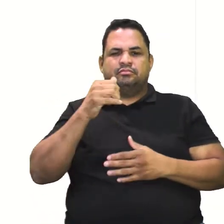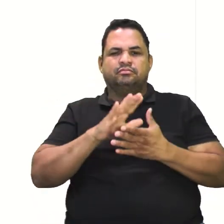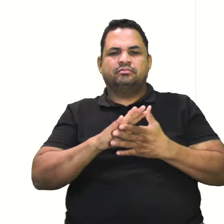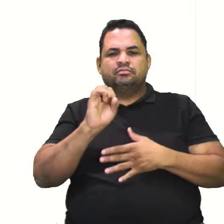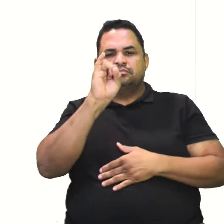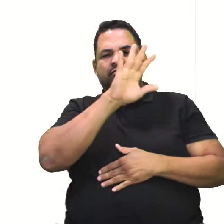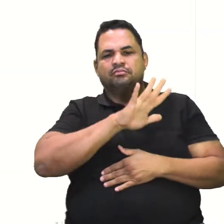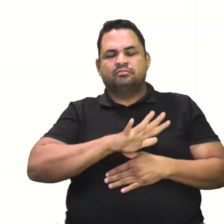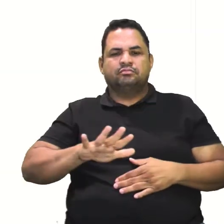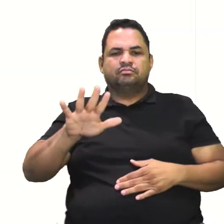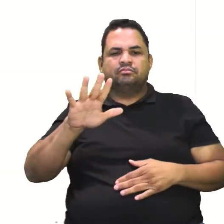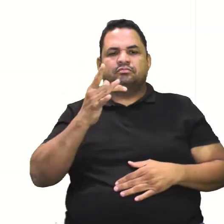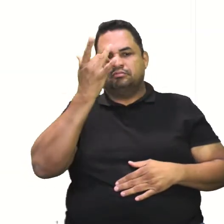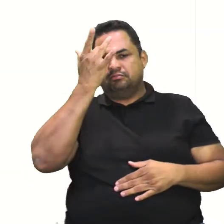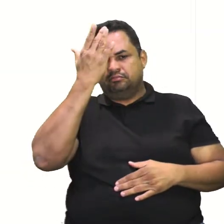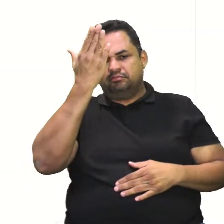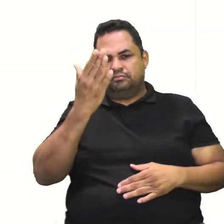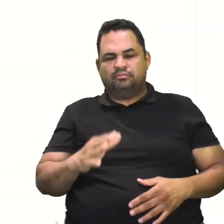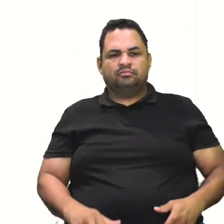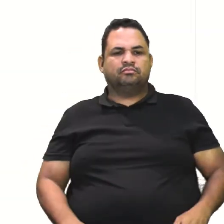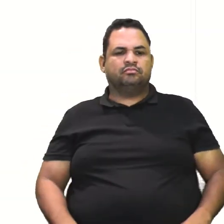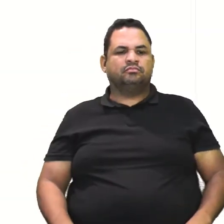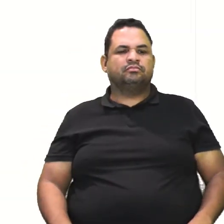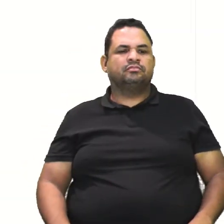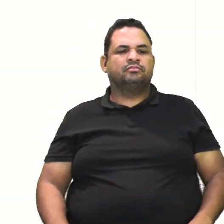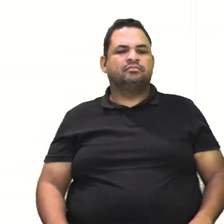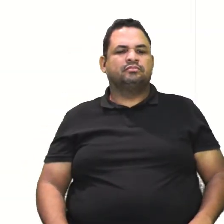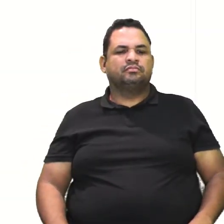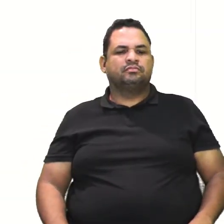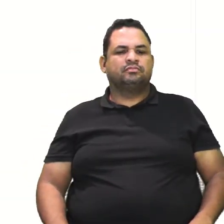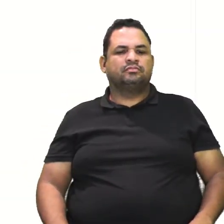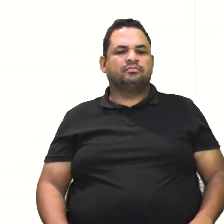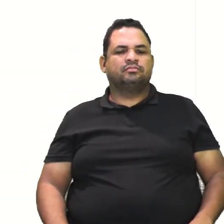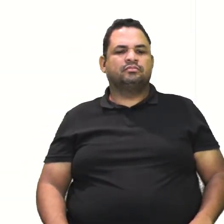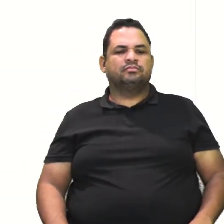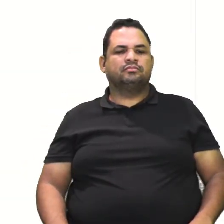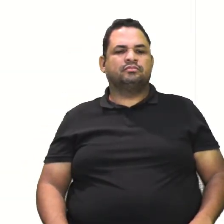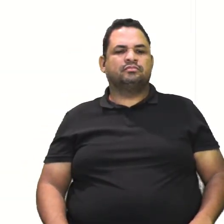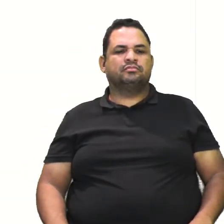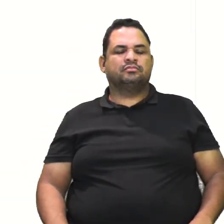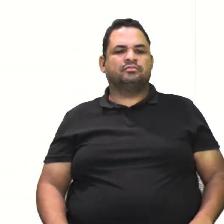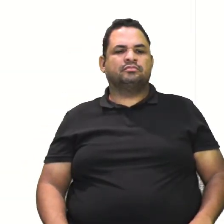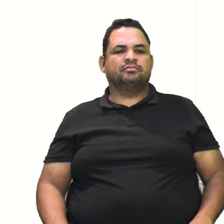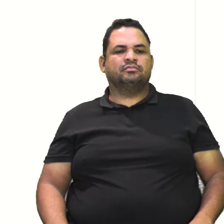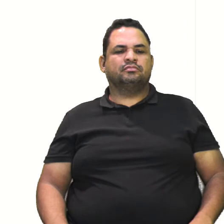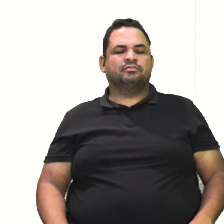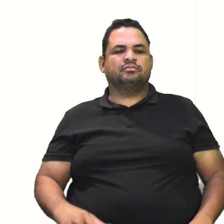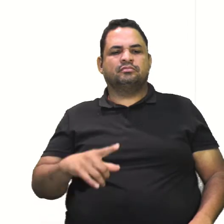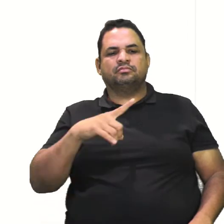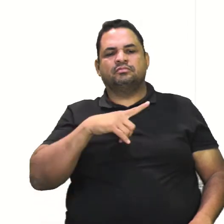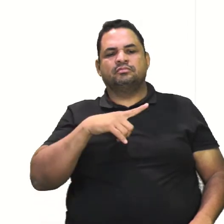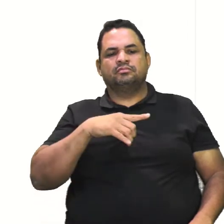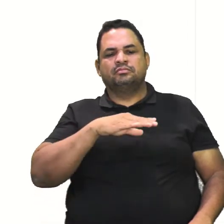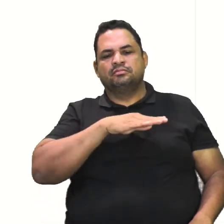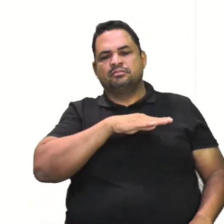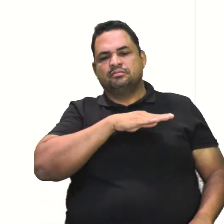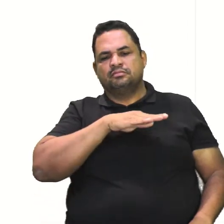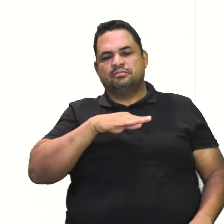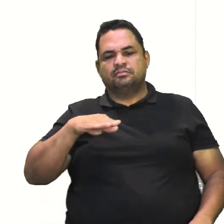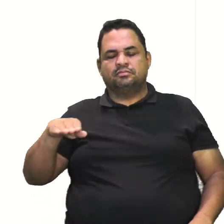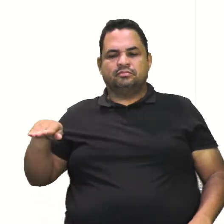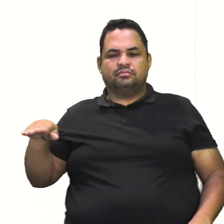tem uma imagem, né? Facilita. Vamos lá? Vamos ver agora os elementos da parábola? Olha lá, temos uma reta chamada